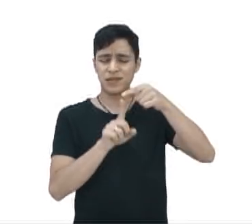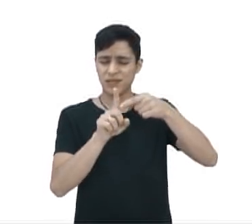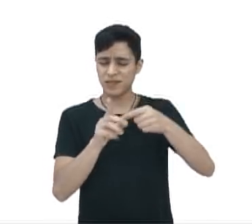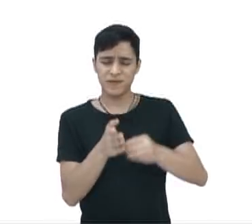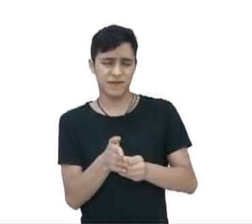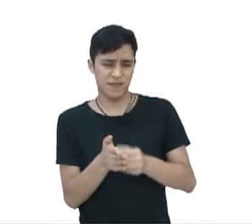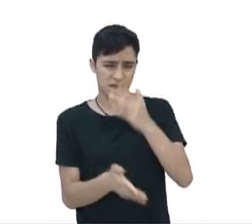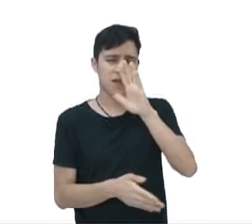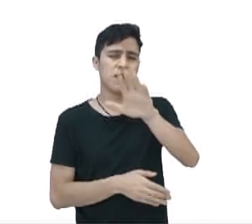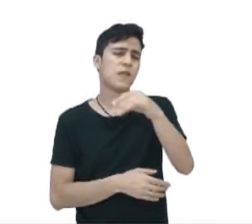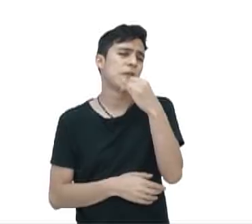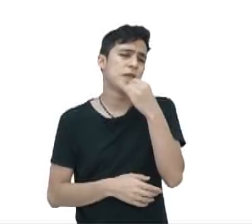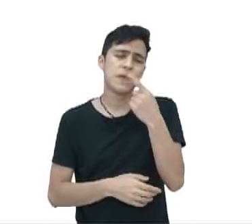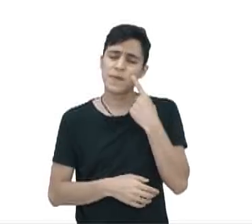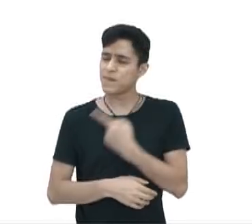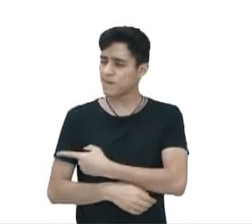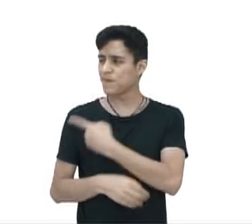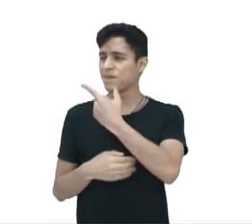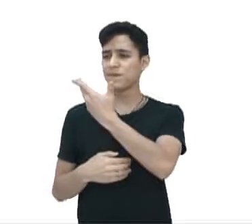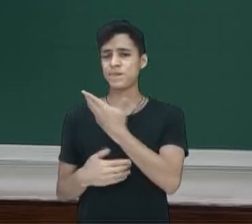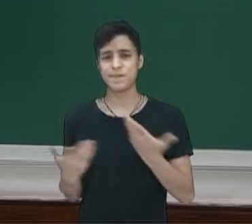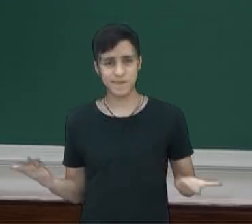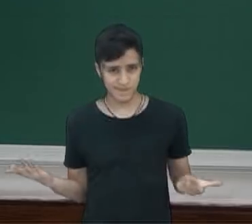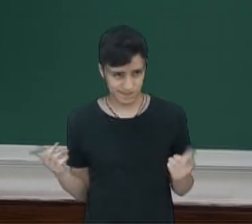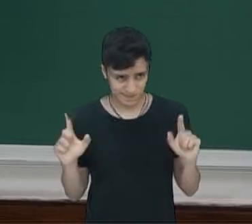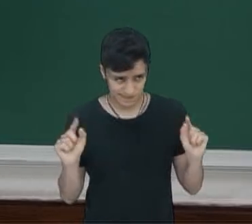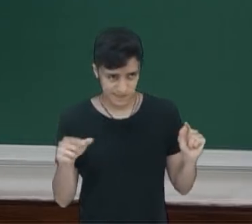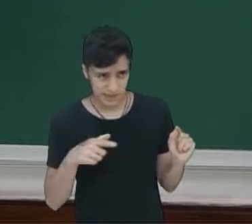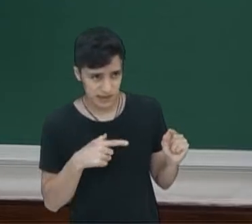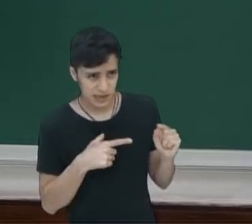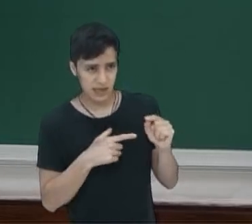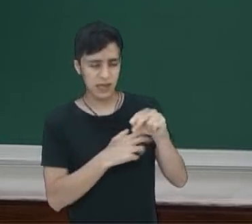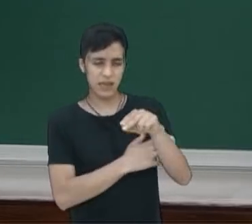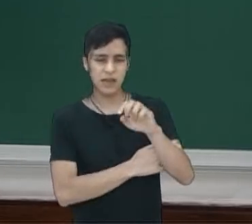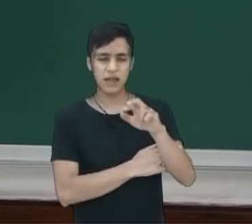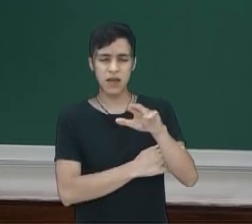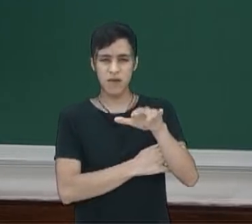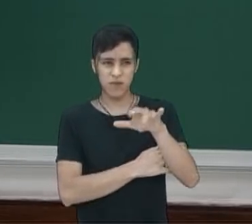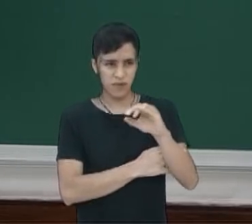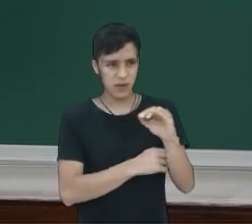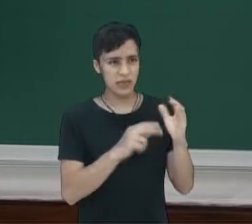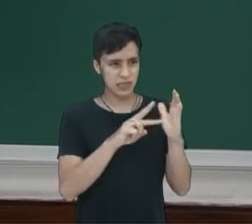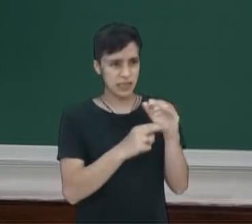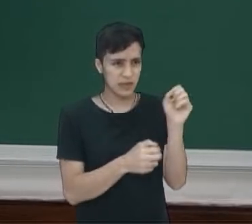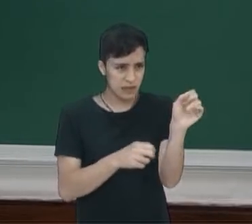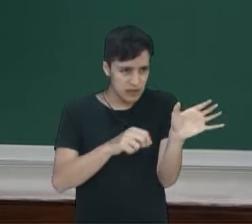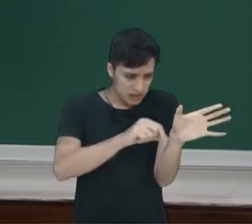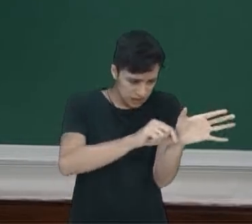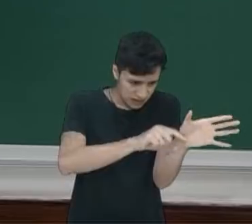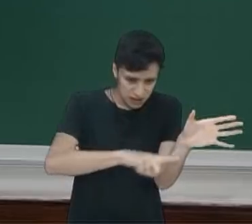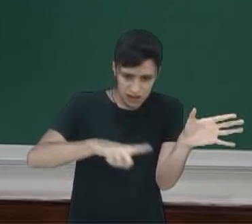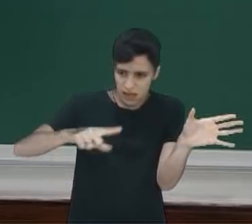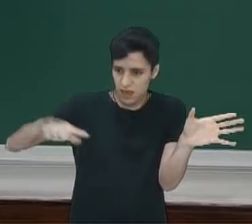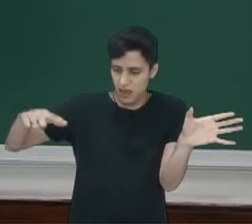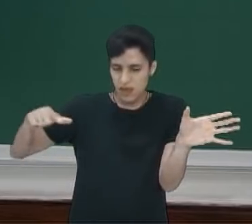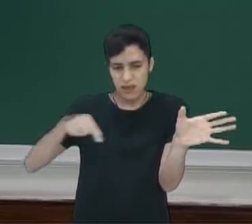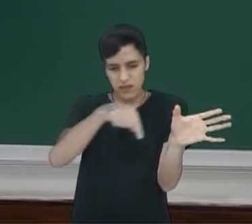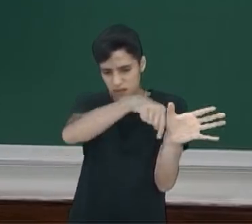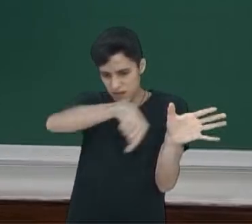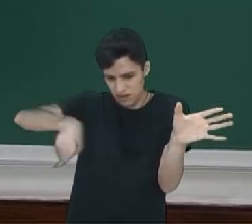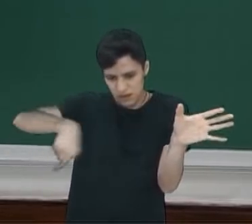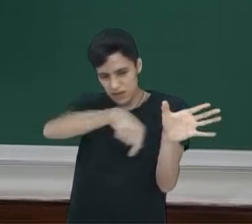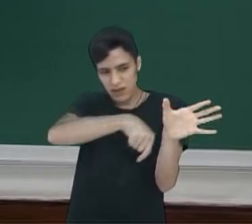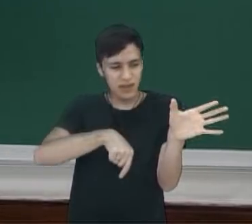né? Só para exemplificar aqui, por exemplo, nós temos aí o neurônio, que é uma célula, né, responsável aí por a